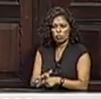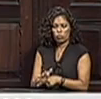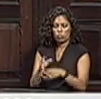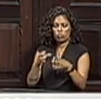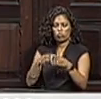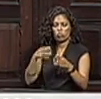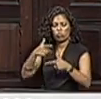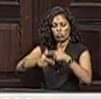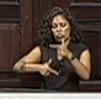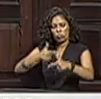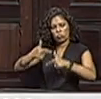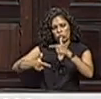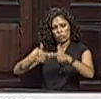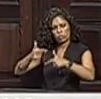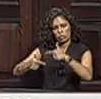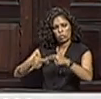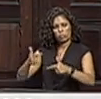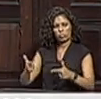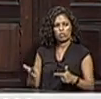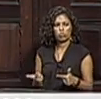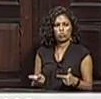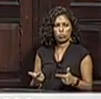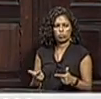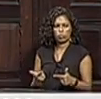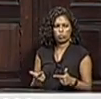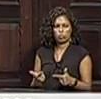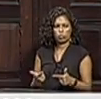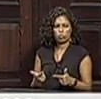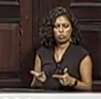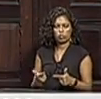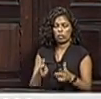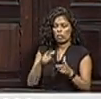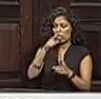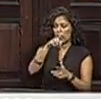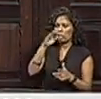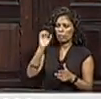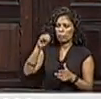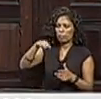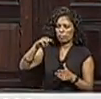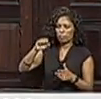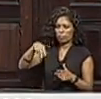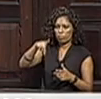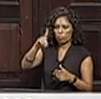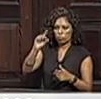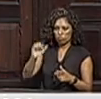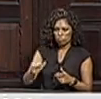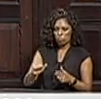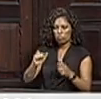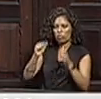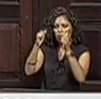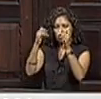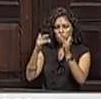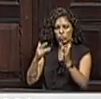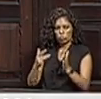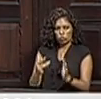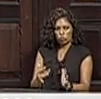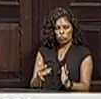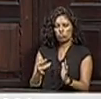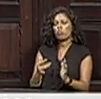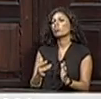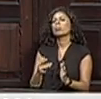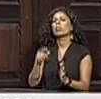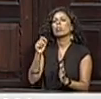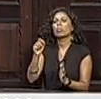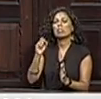da fiscalização. Ela propõe exemplo de várias outras leis que aprovamos aqui. E, ao aprovar, a gente estabelece uma multa para